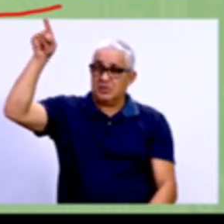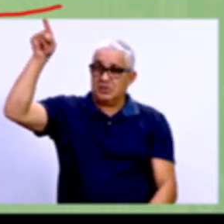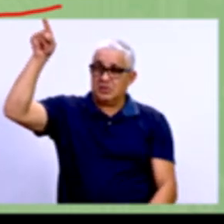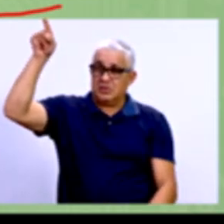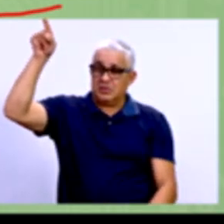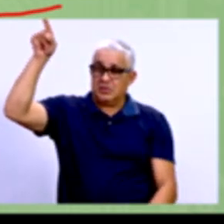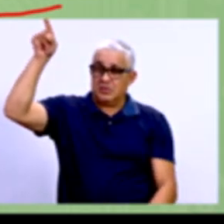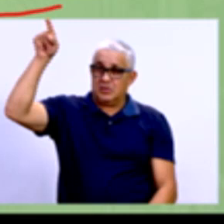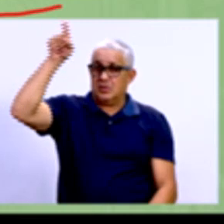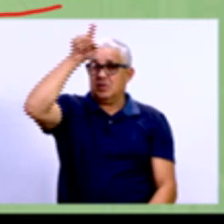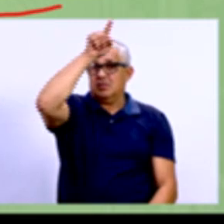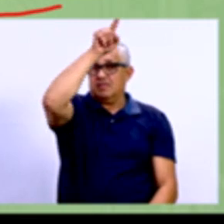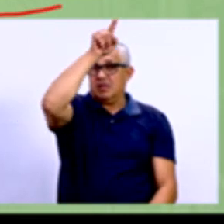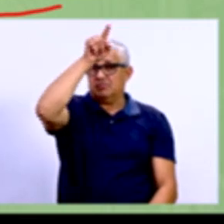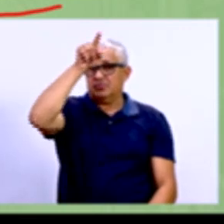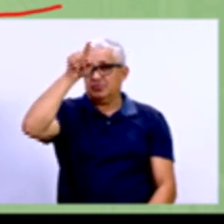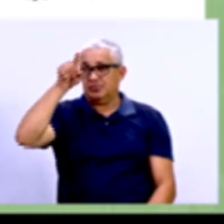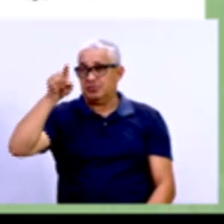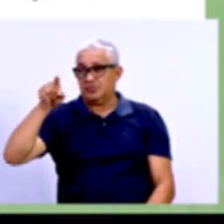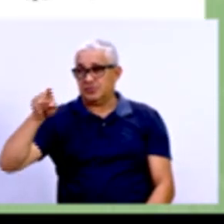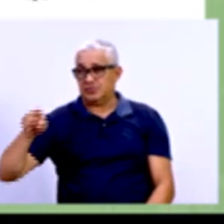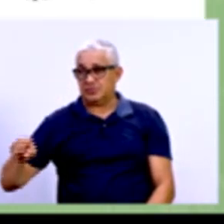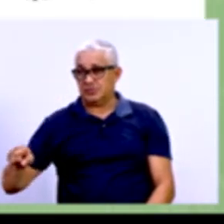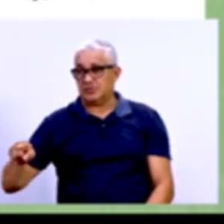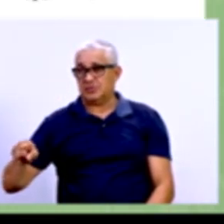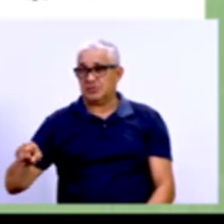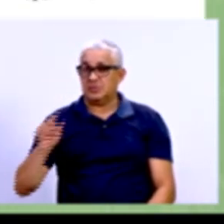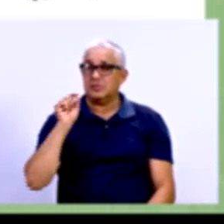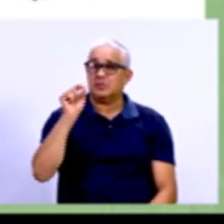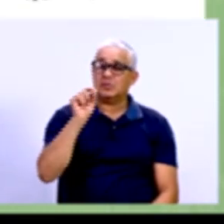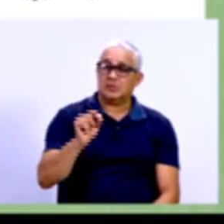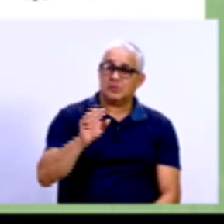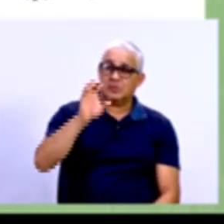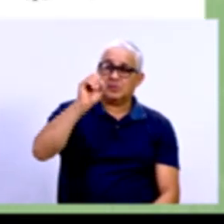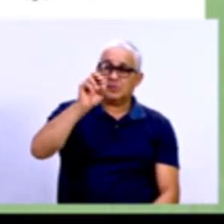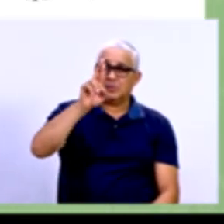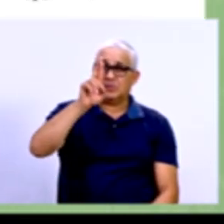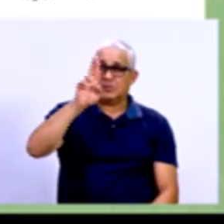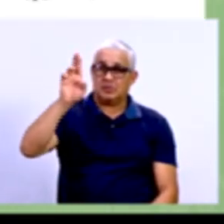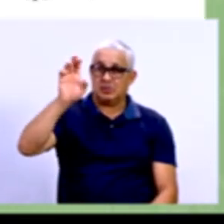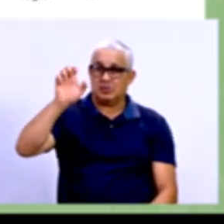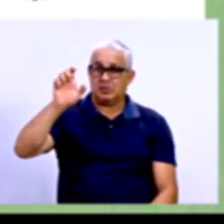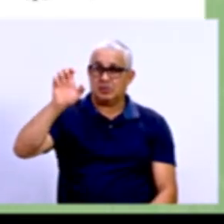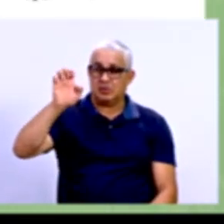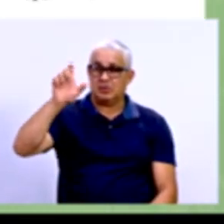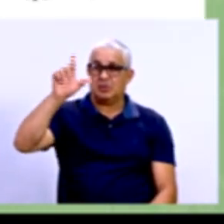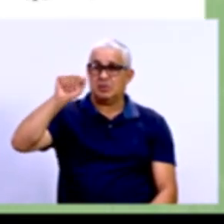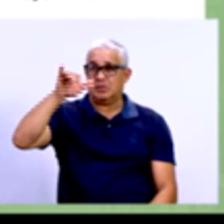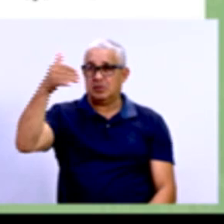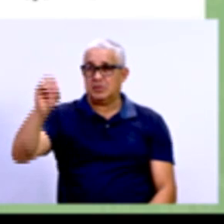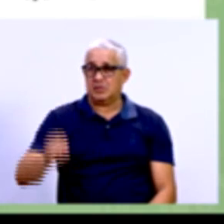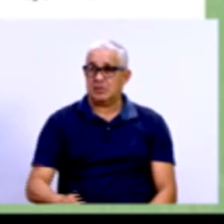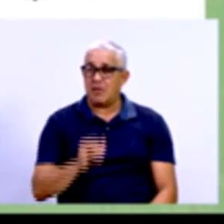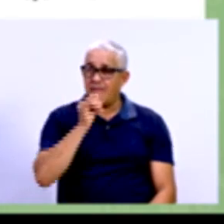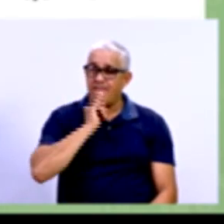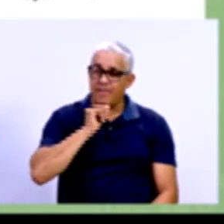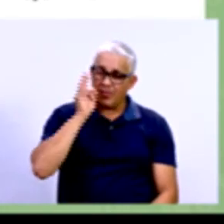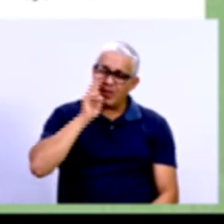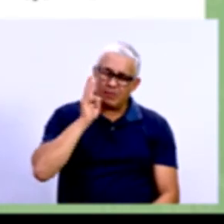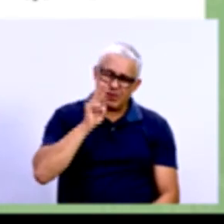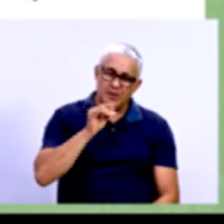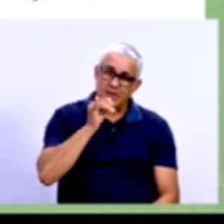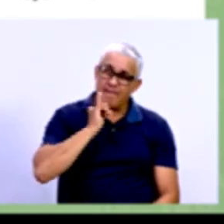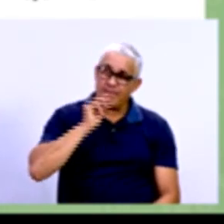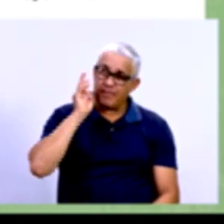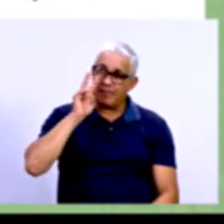nossa direita, ela vinha para baixo, né? E o que é a correlação, pessoal? A gente deu aquele exemplo quando a gente falou